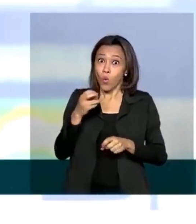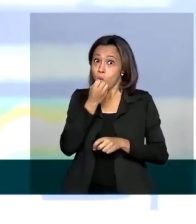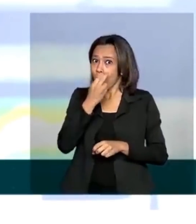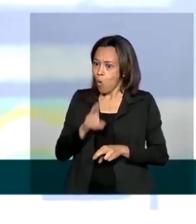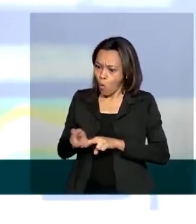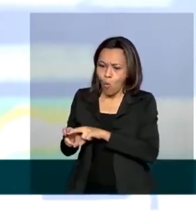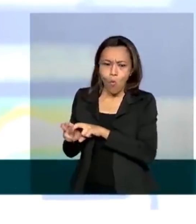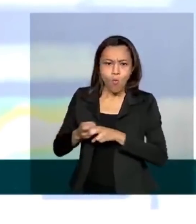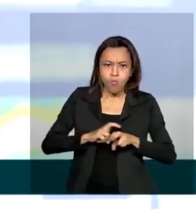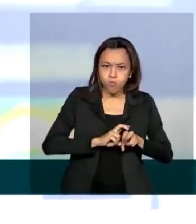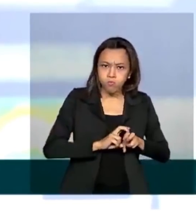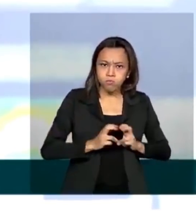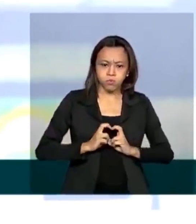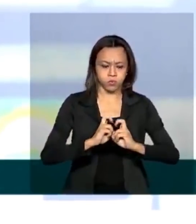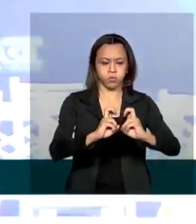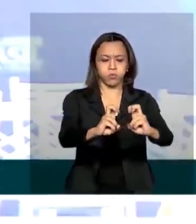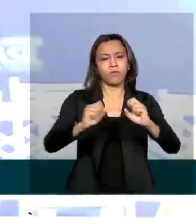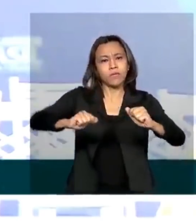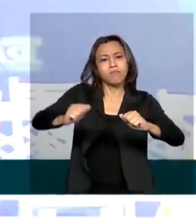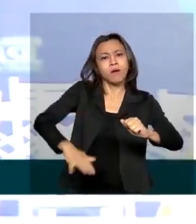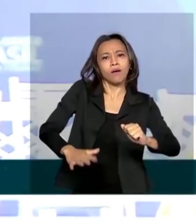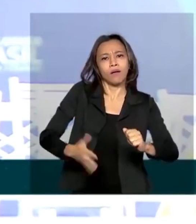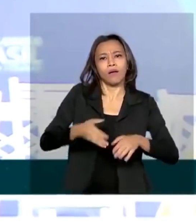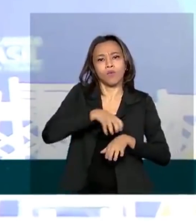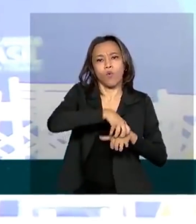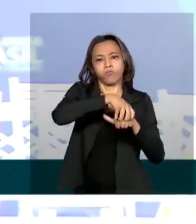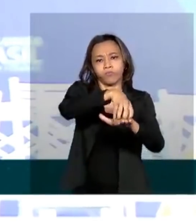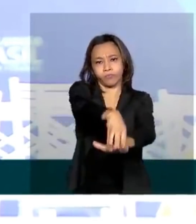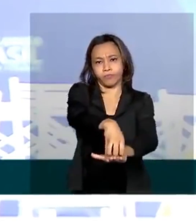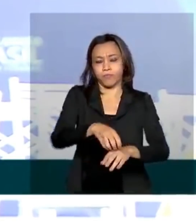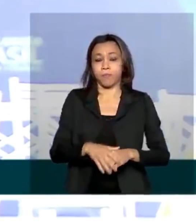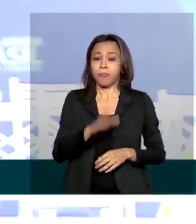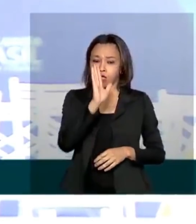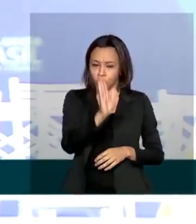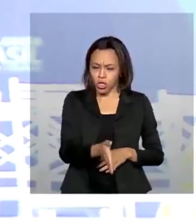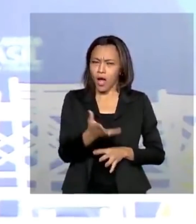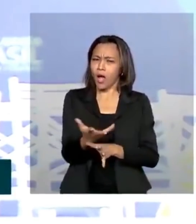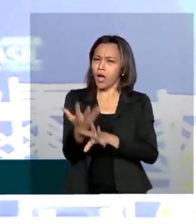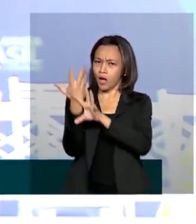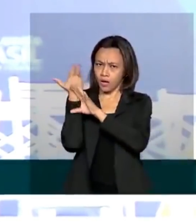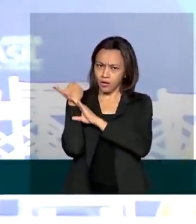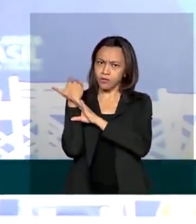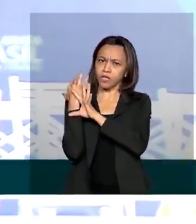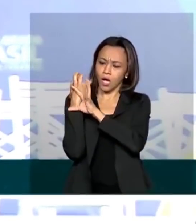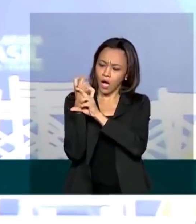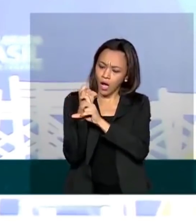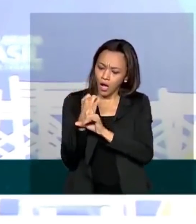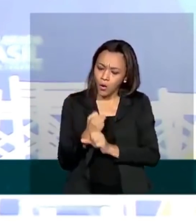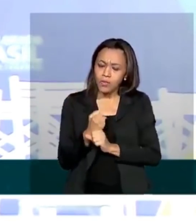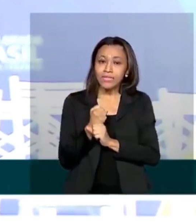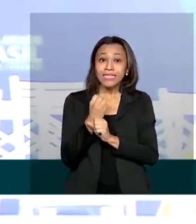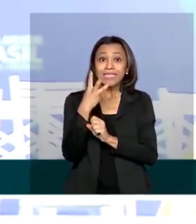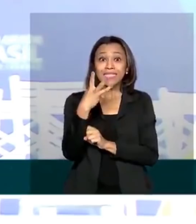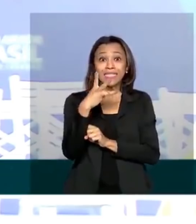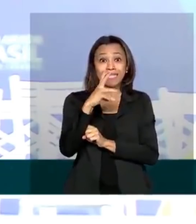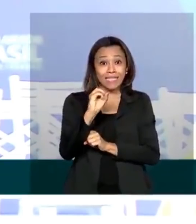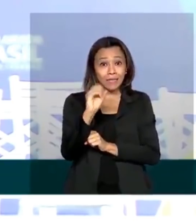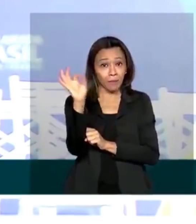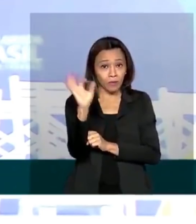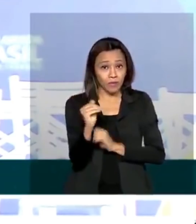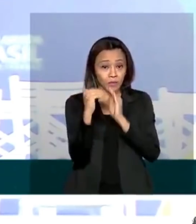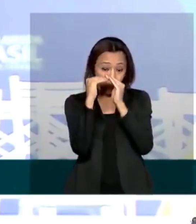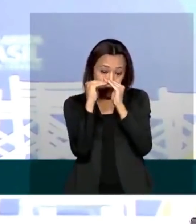é a redução do custo do transporte de cargas. Já fizeram cálculos que chegam a 30% a menos